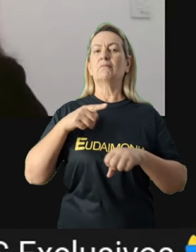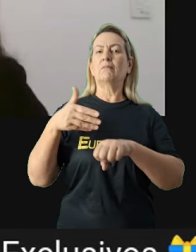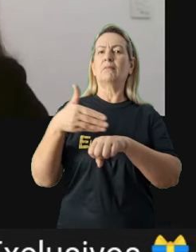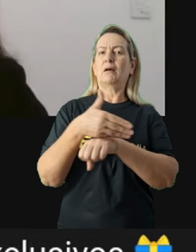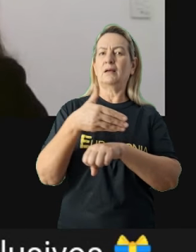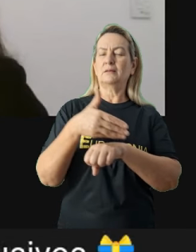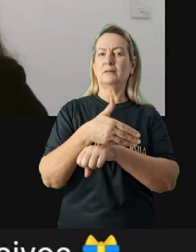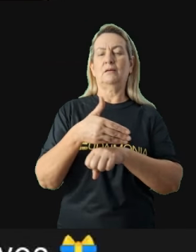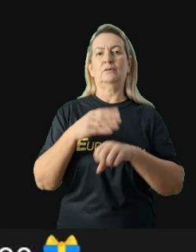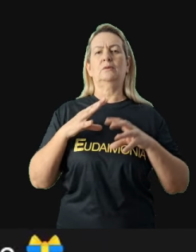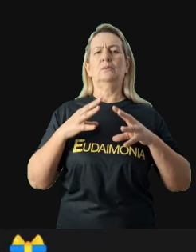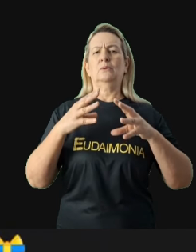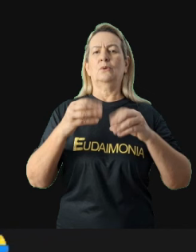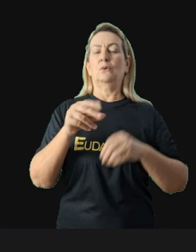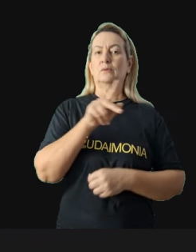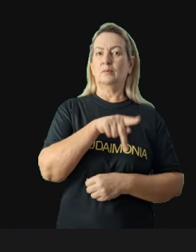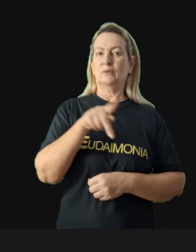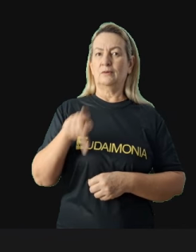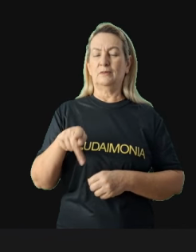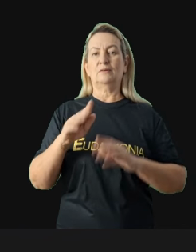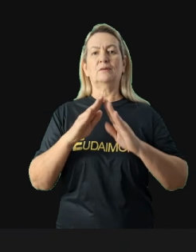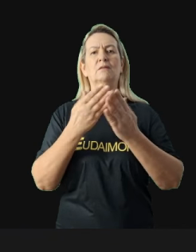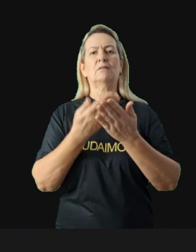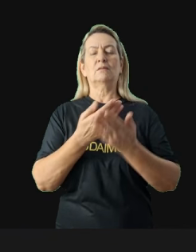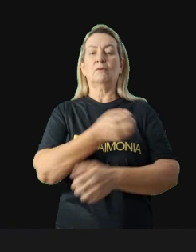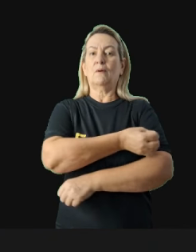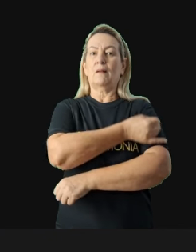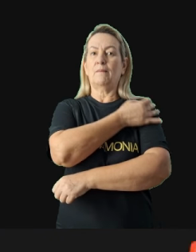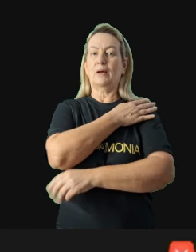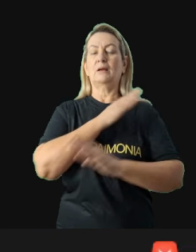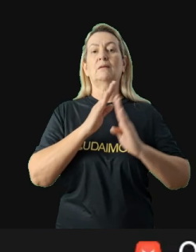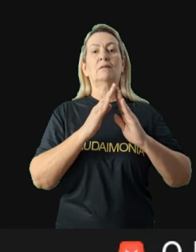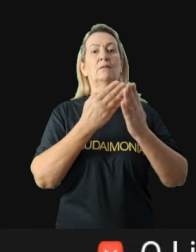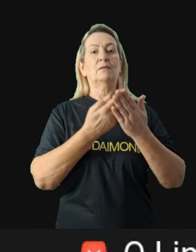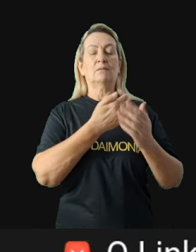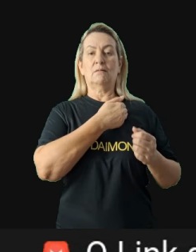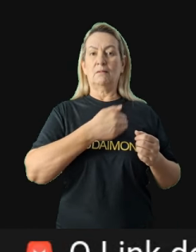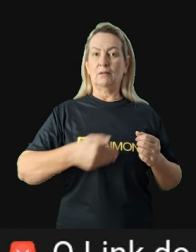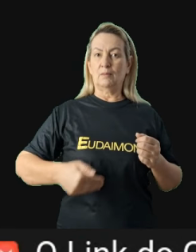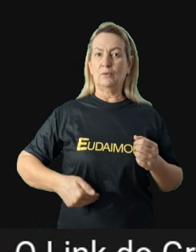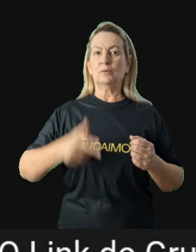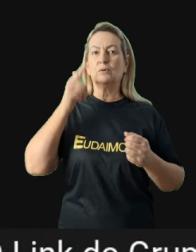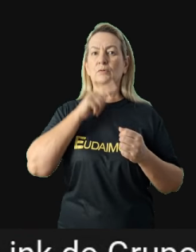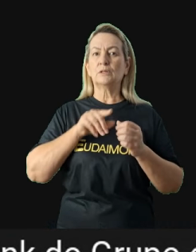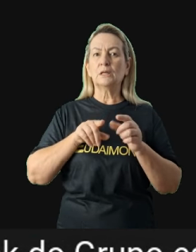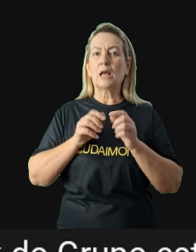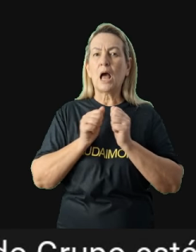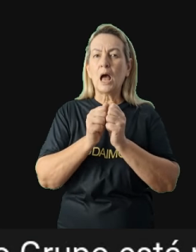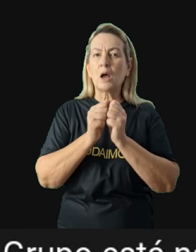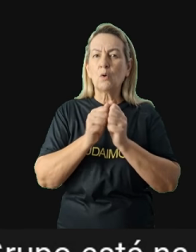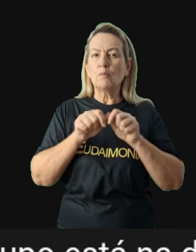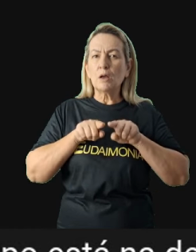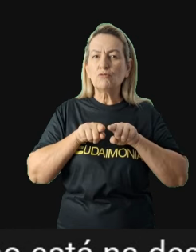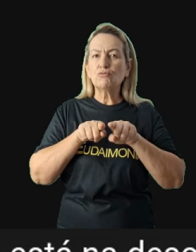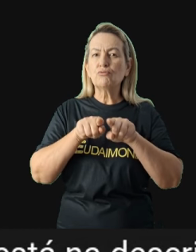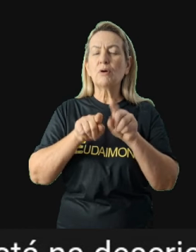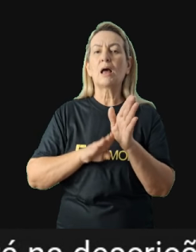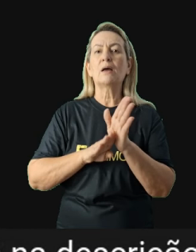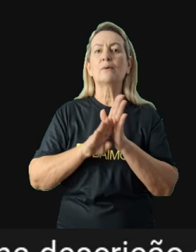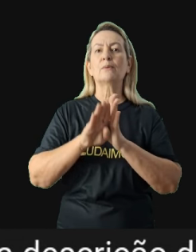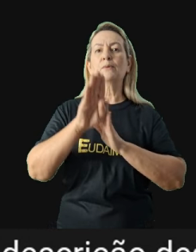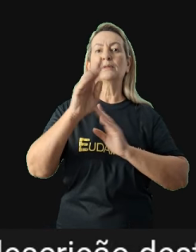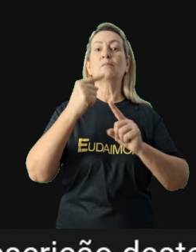poder público que forneça o acesso necessário aos professores da educação básica, do ensino público, que eles